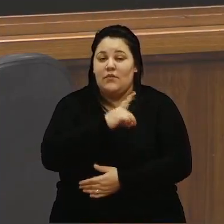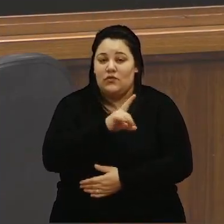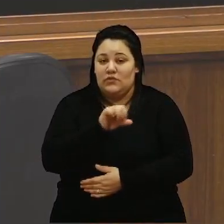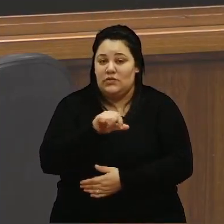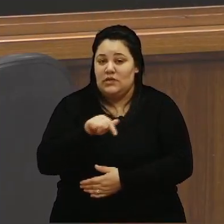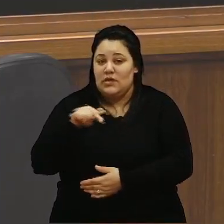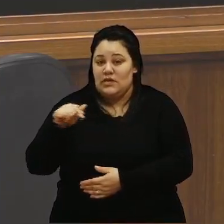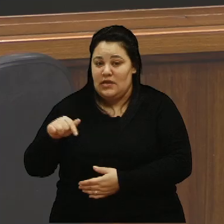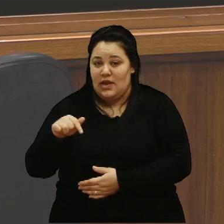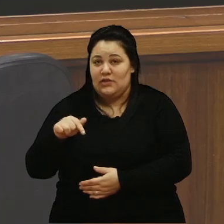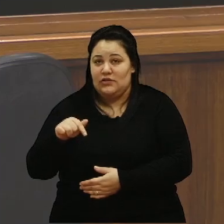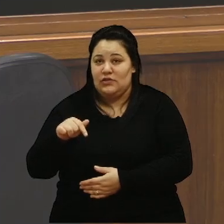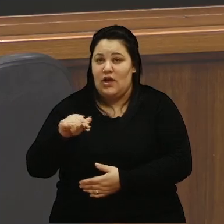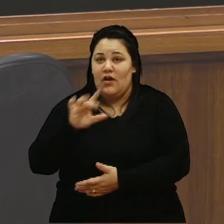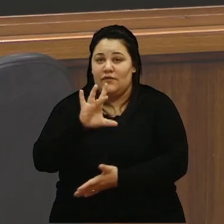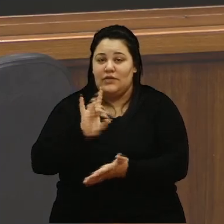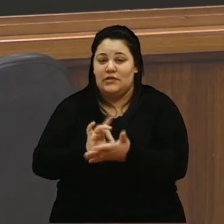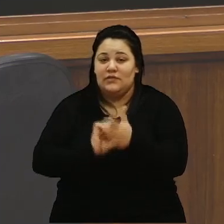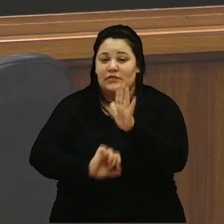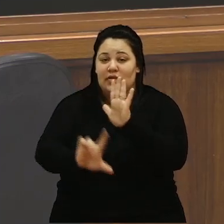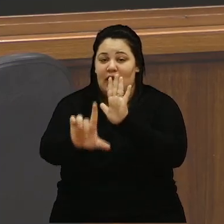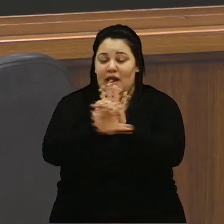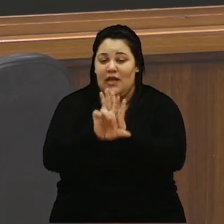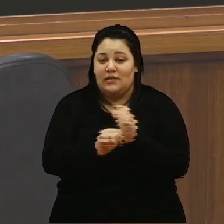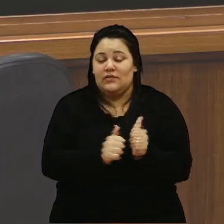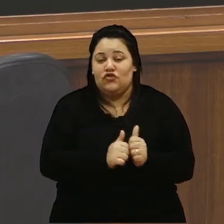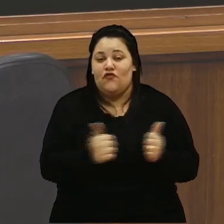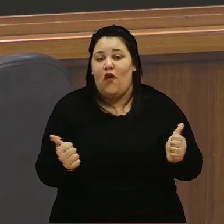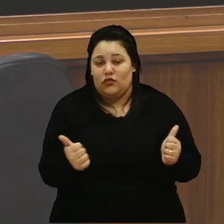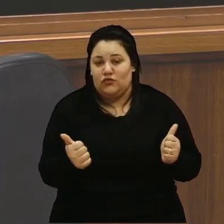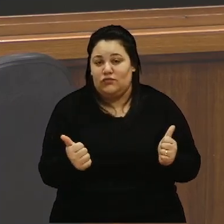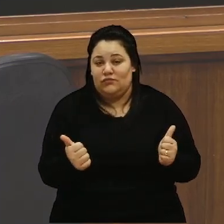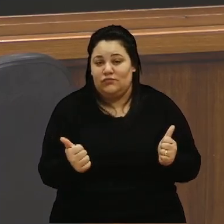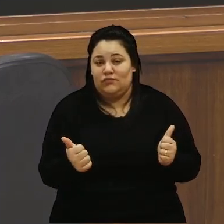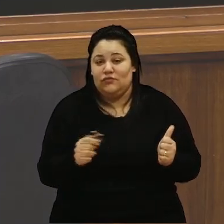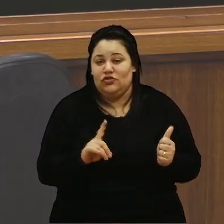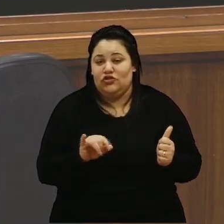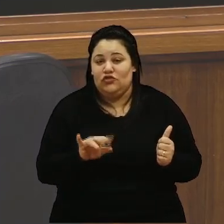1977, a homologação da lei do divórcio. Então, antes de